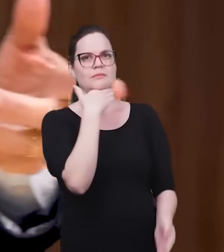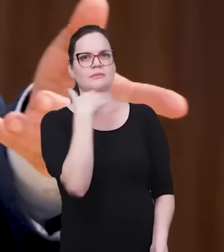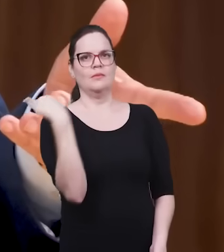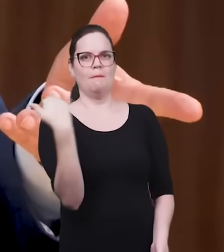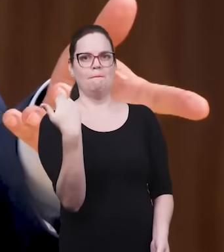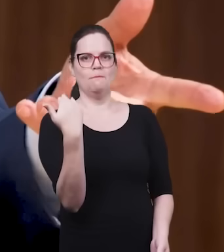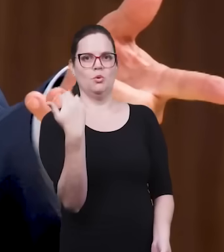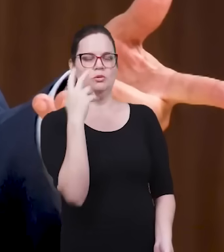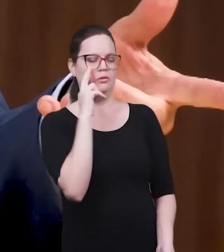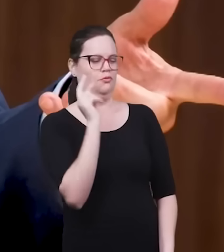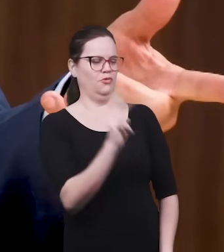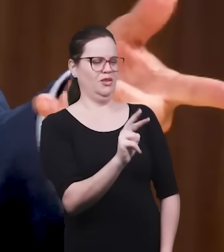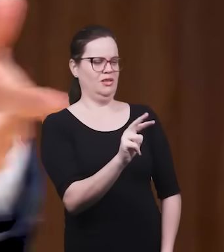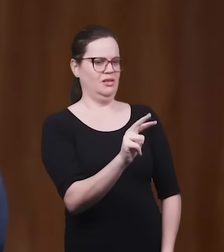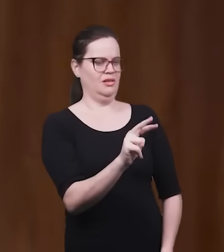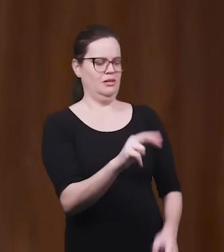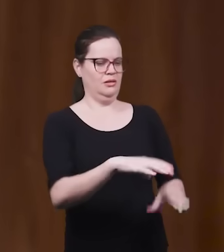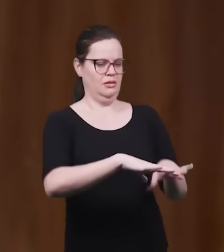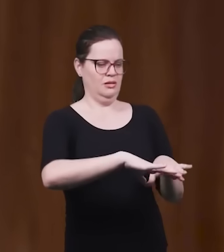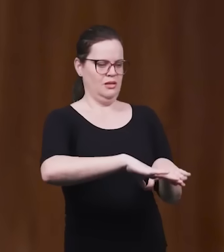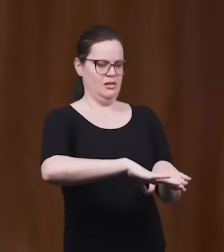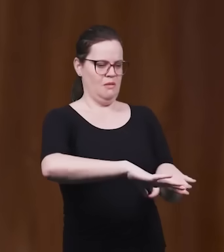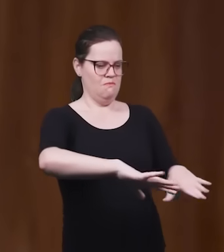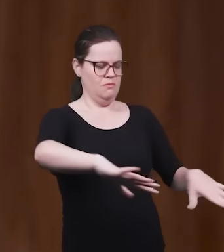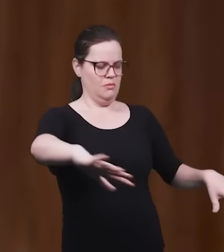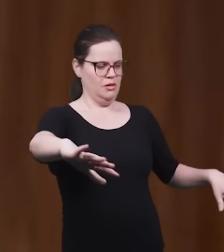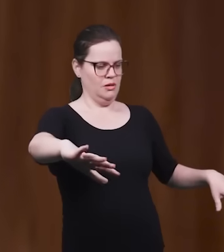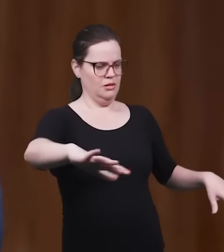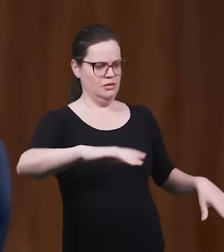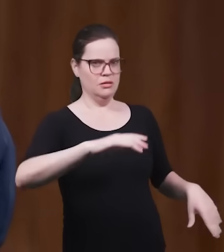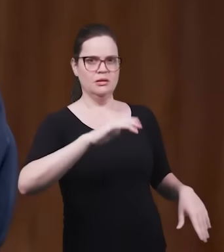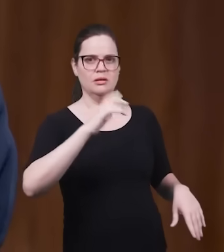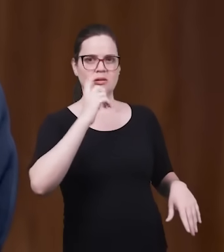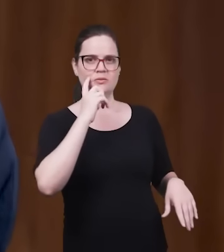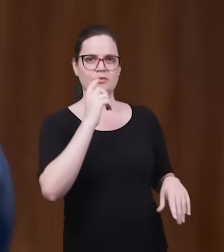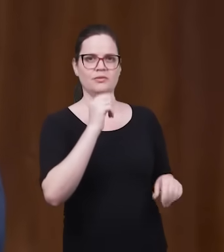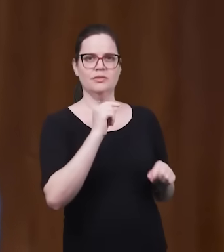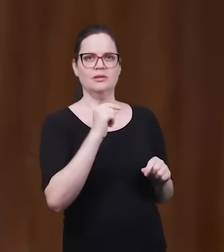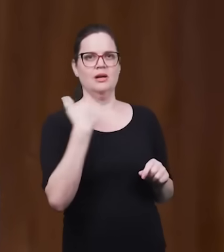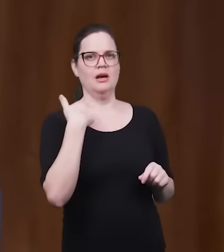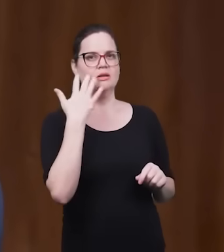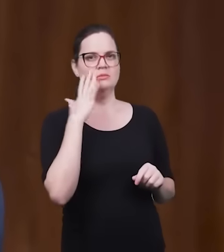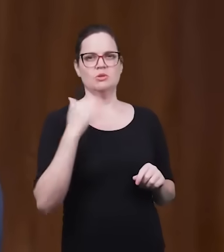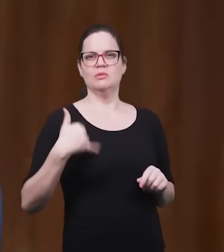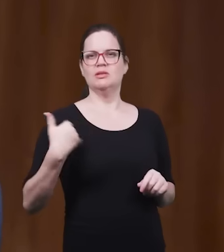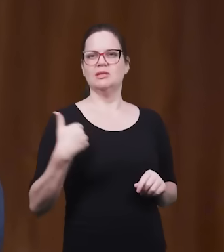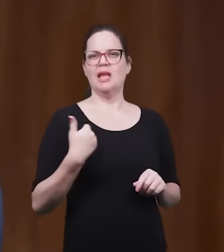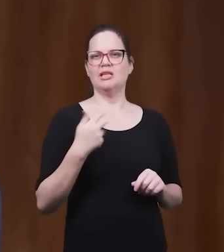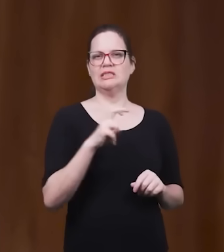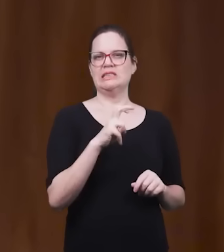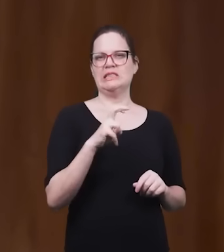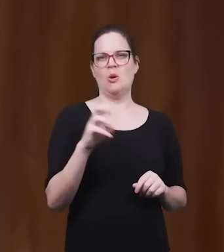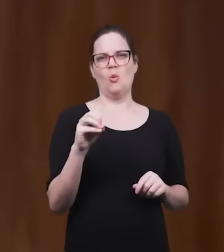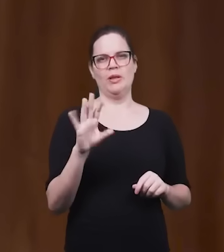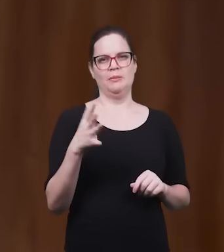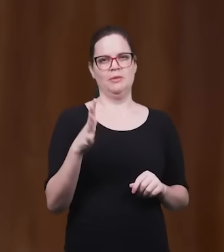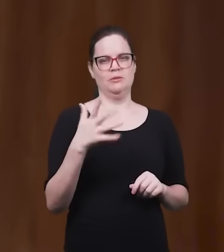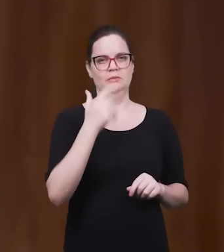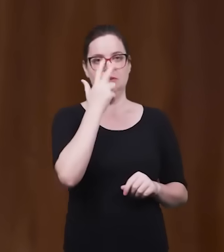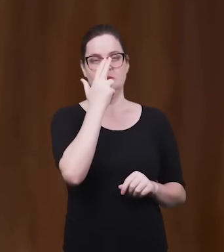na mesa, eu olhei para aquele homem, devia ser um homem assim, na faixa dos 50 e poucos anos e